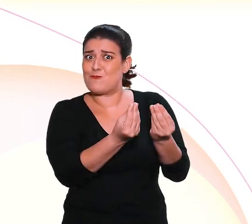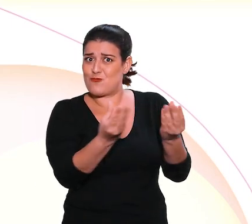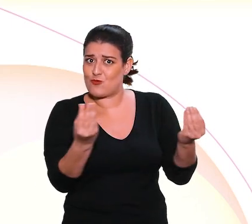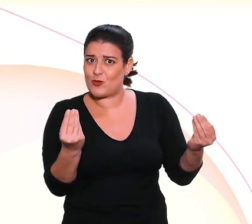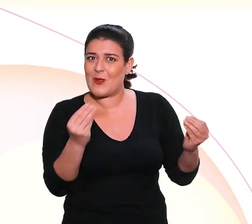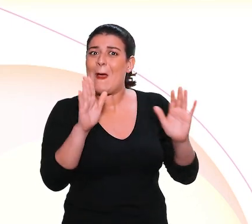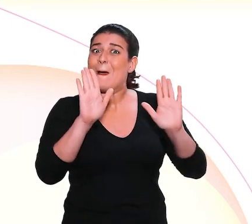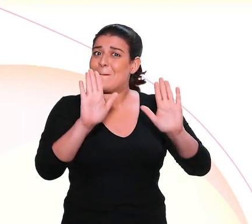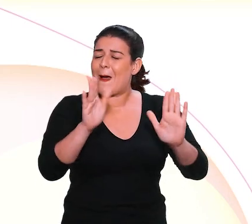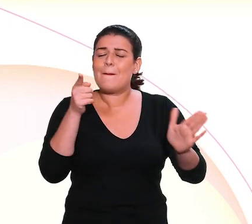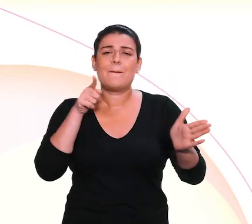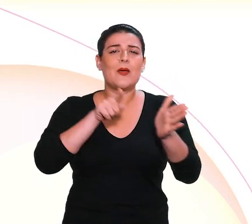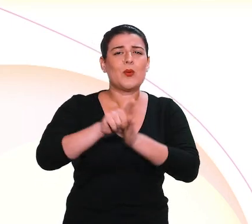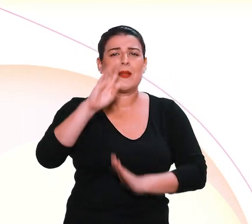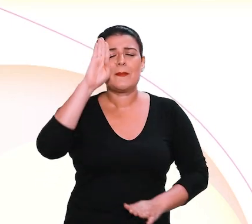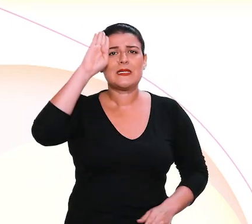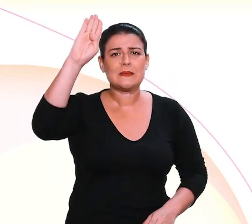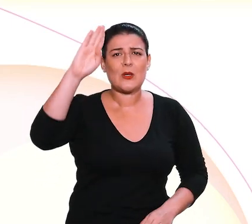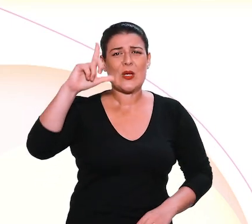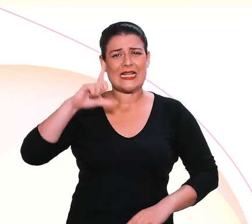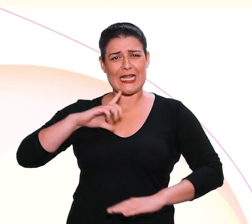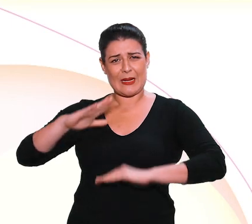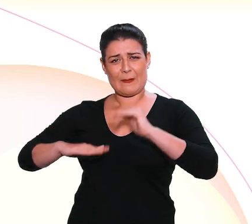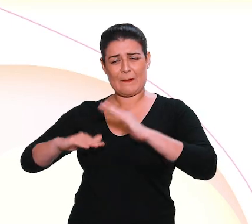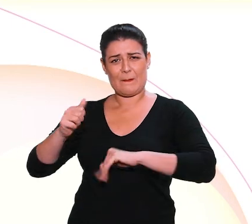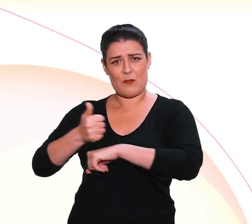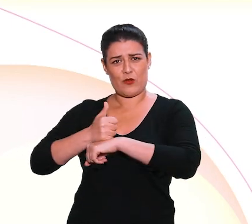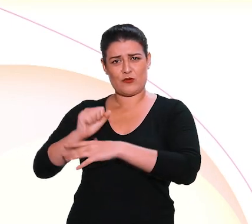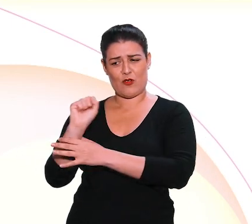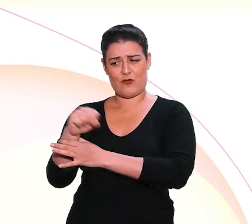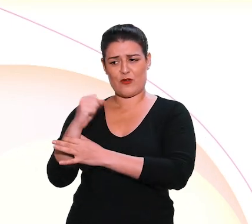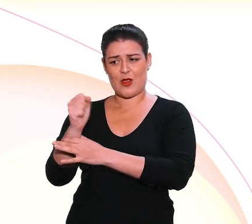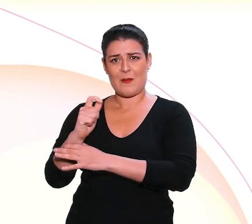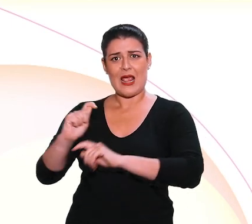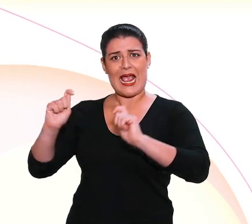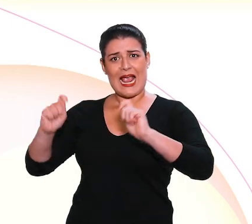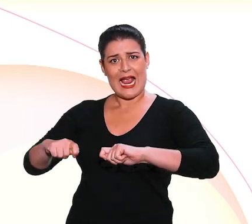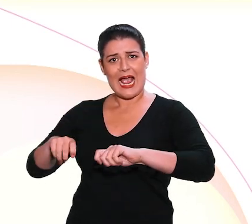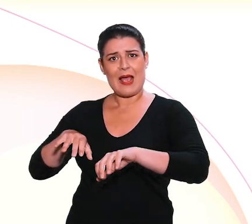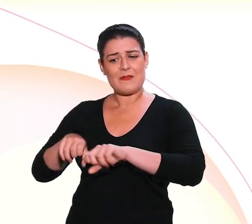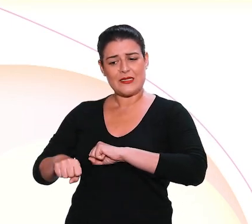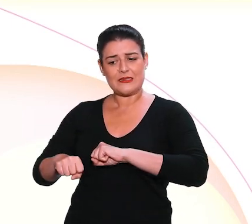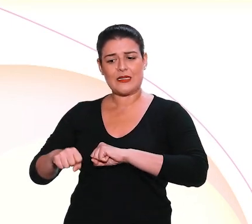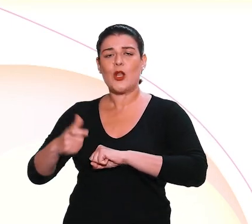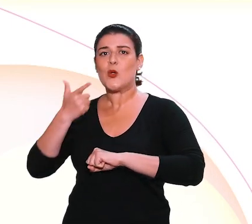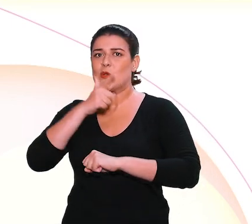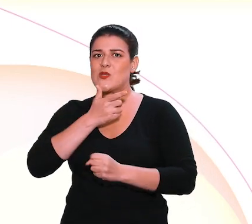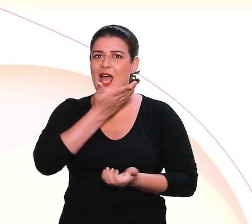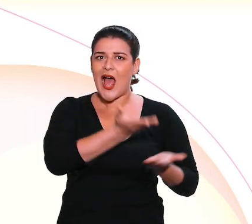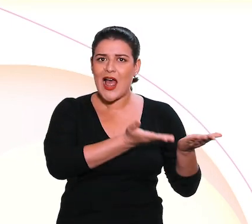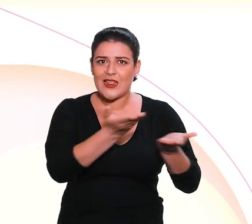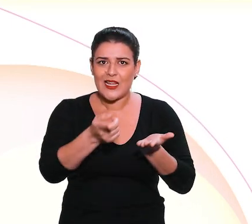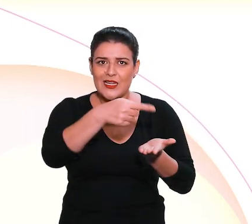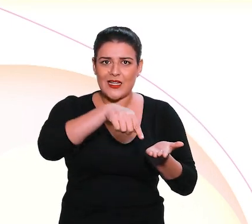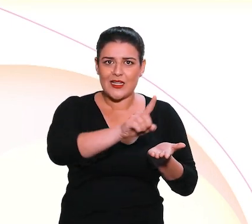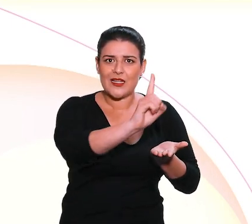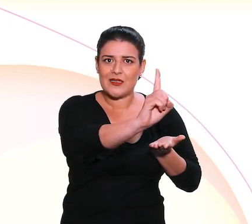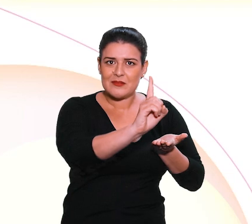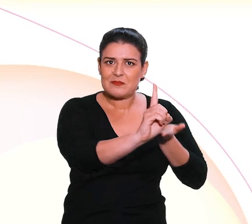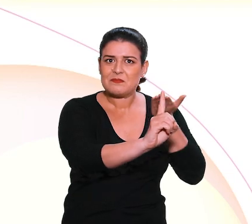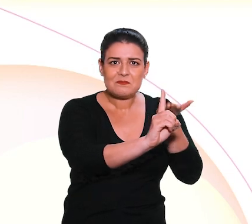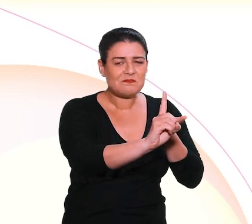Temos terapeutas capacitados para atender esses pacientes? Eu acho que ainda não,